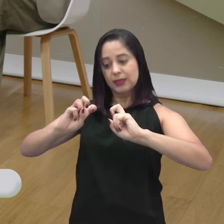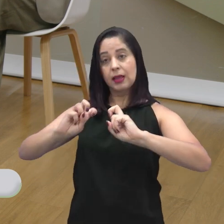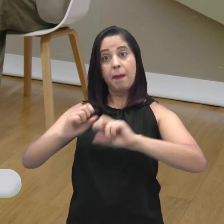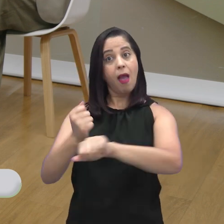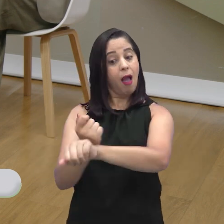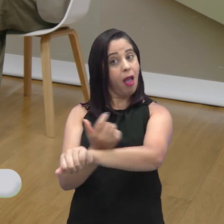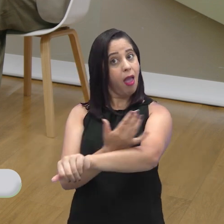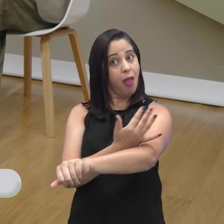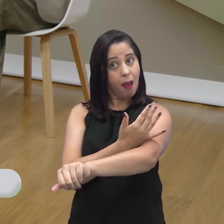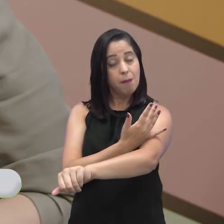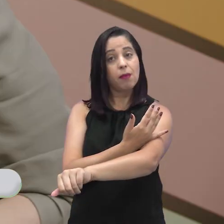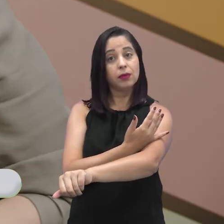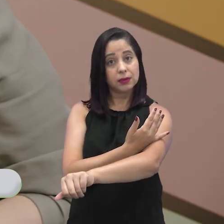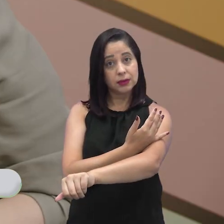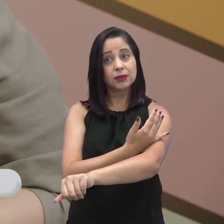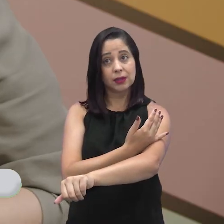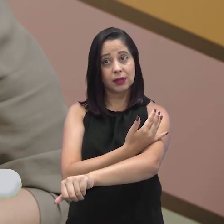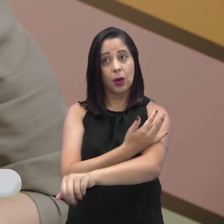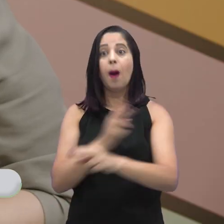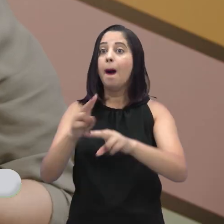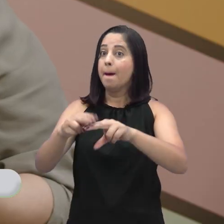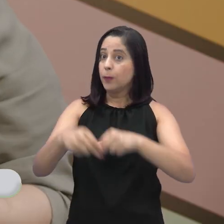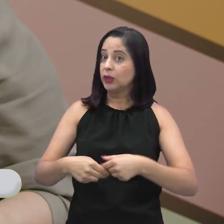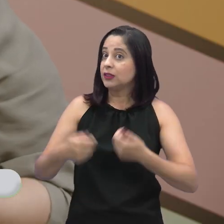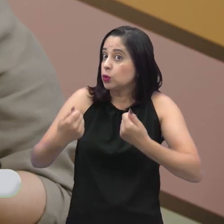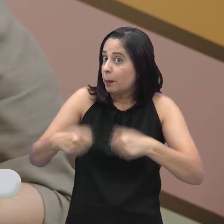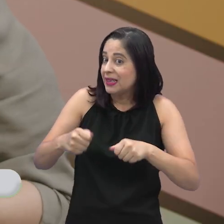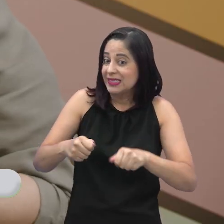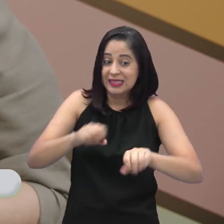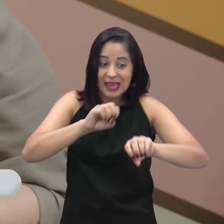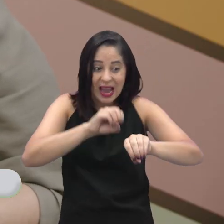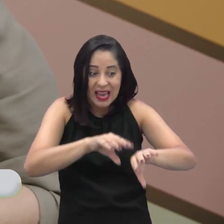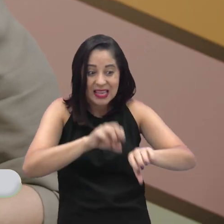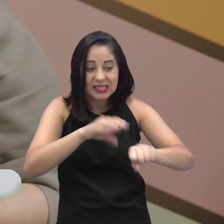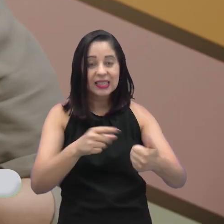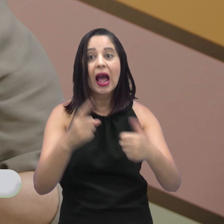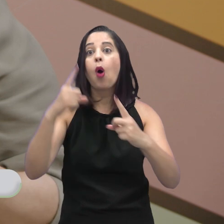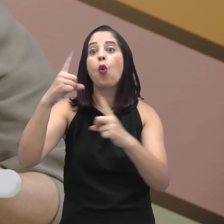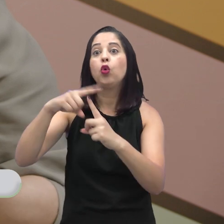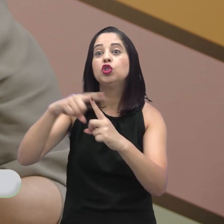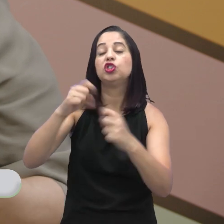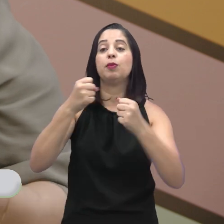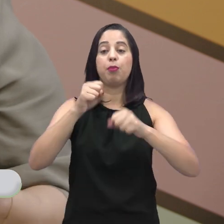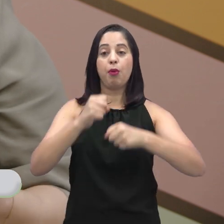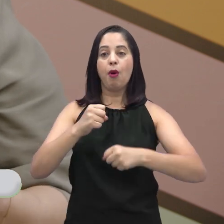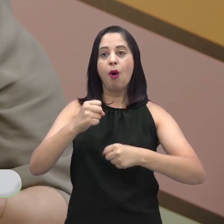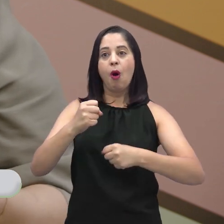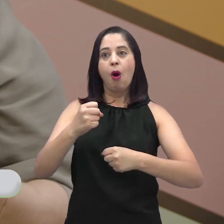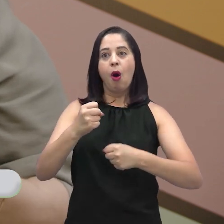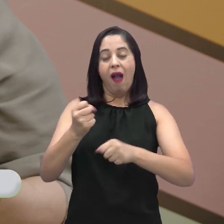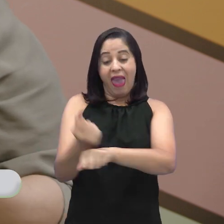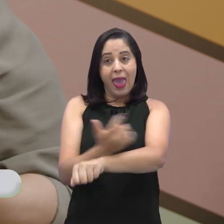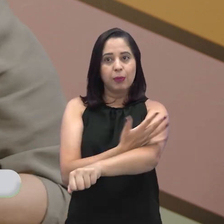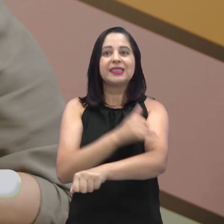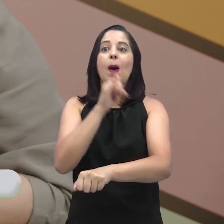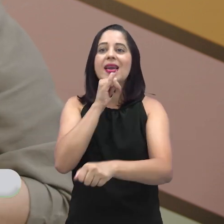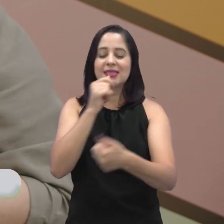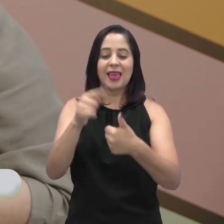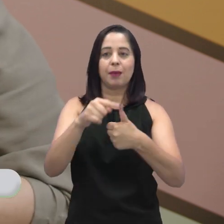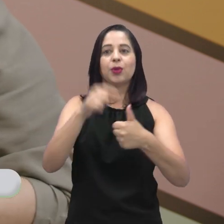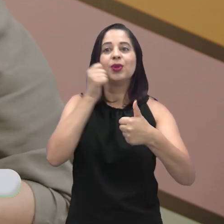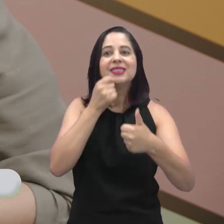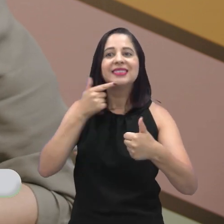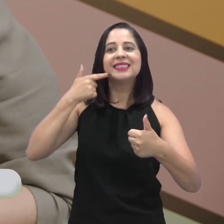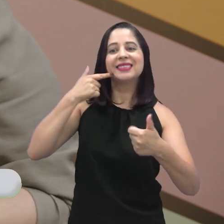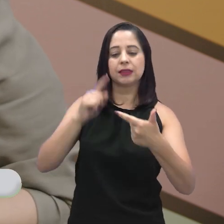ela fazer isso, ela precisa identificar e nomear que tipo de emoção é essa, né? Então, começar desse básico, às vezes os adultos